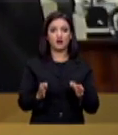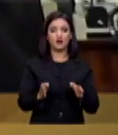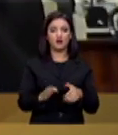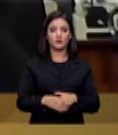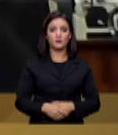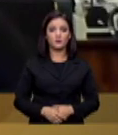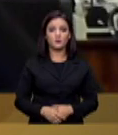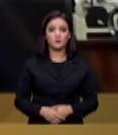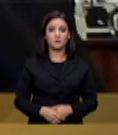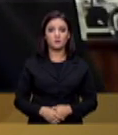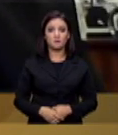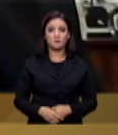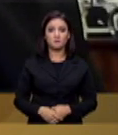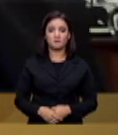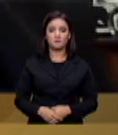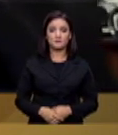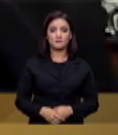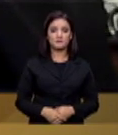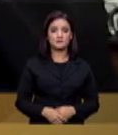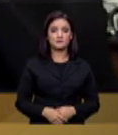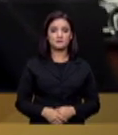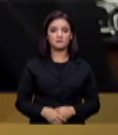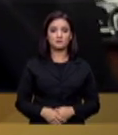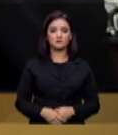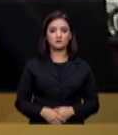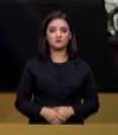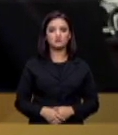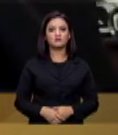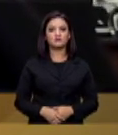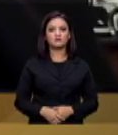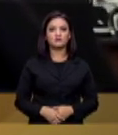entendendo que é muito difícil